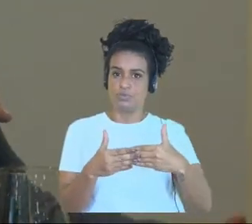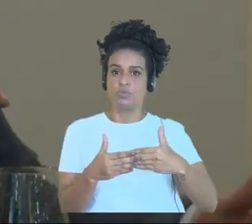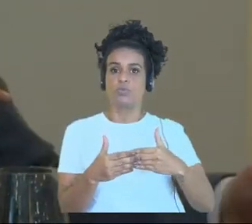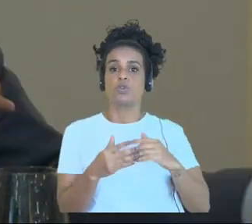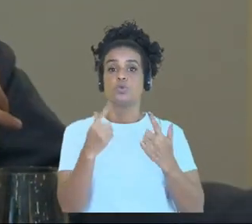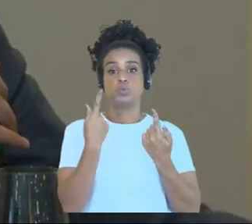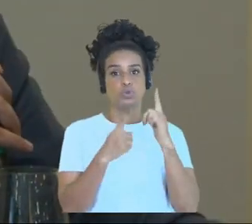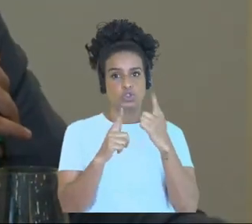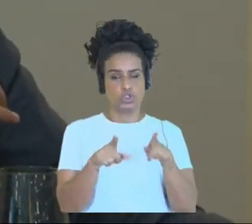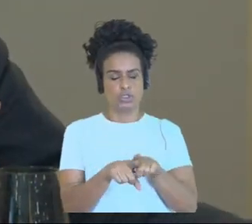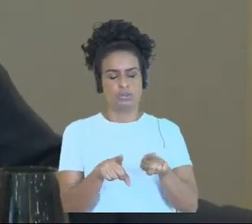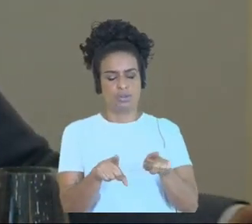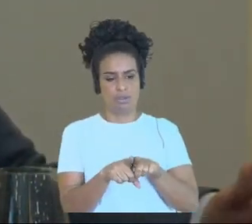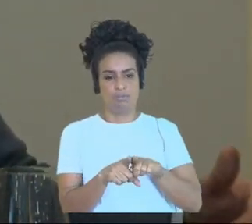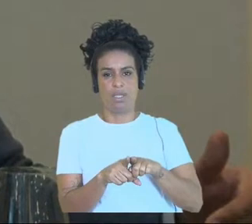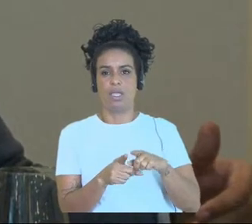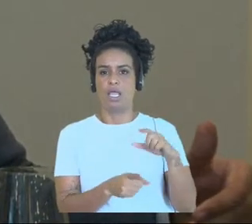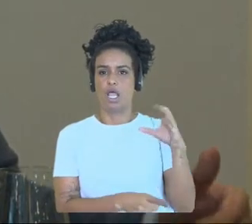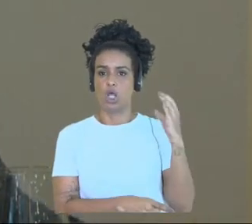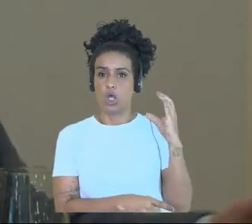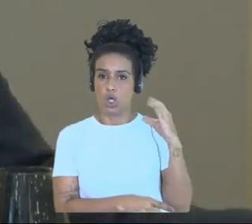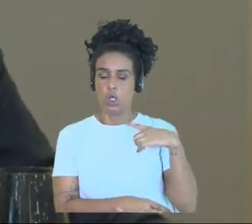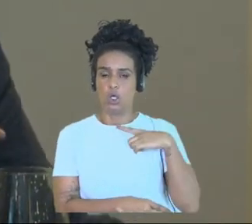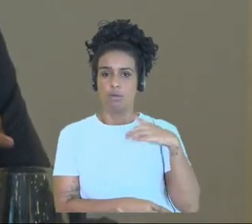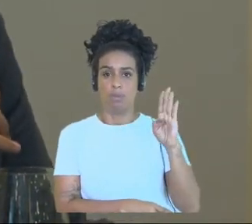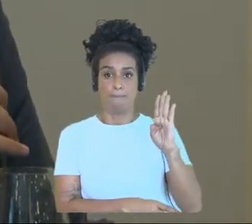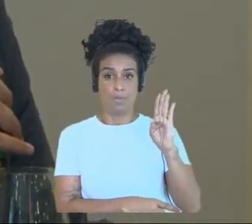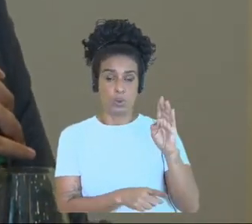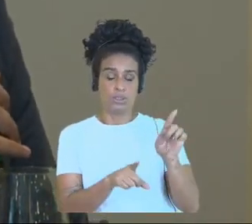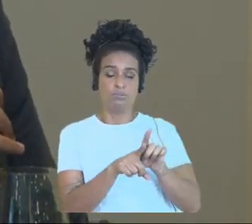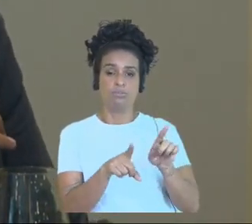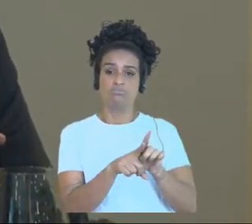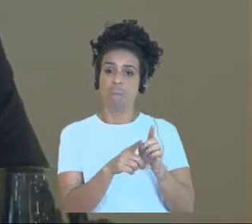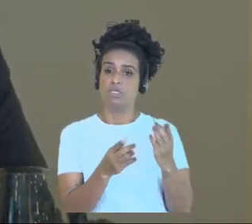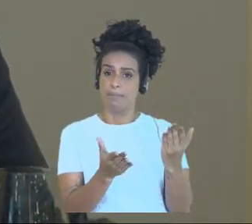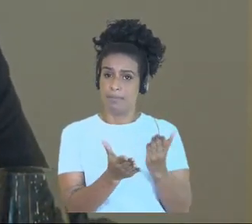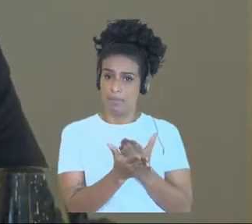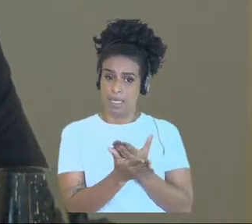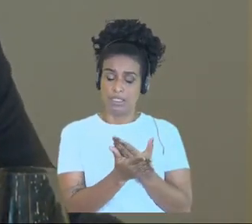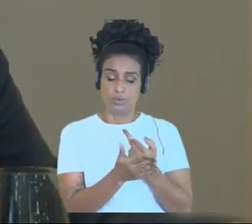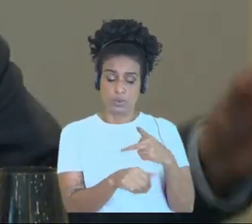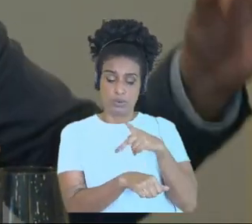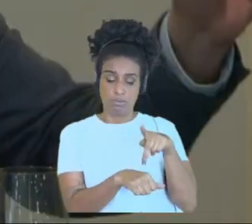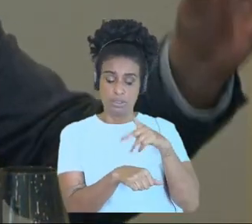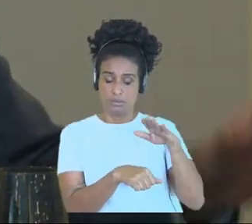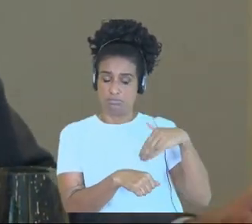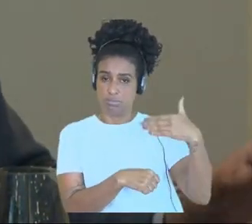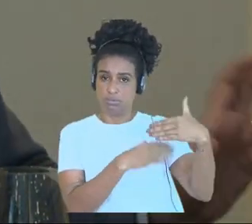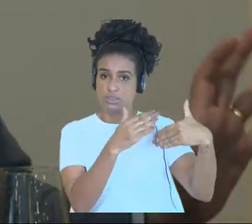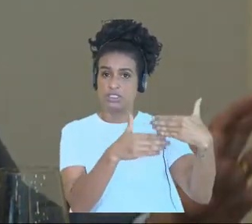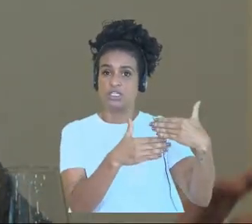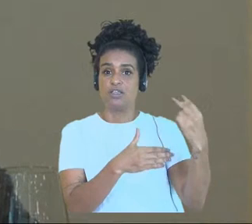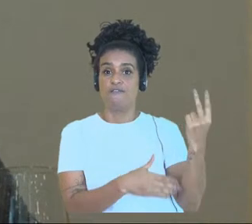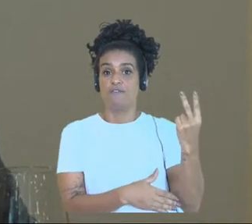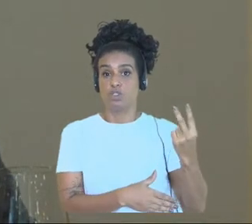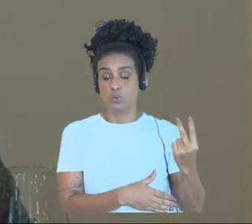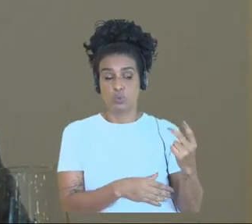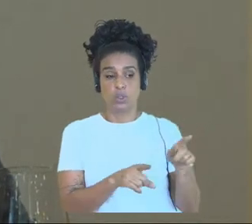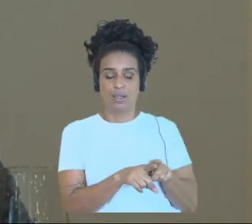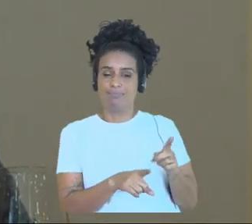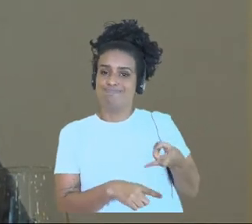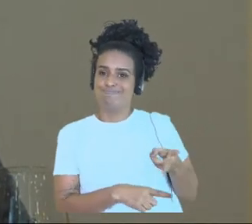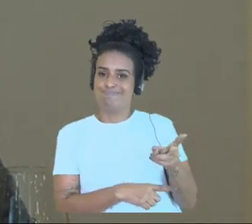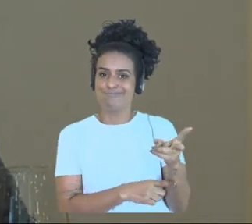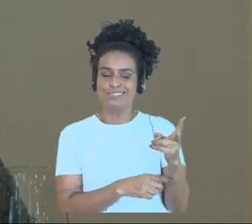isso hoje, a Colômbia já é isso hoje, a Bolívia tem caminhado para isso hoje, e a Venezuela segue o grande embaraço para que